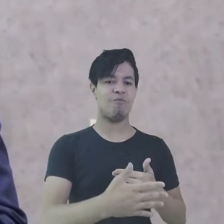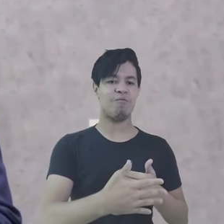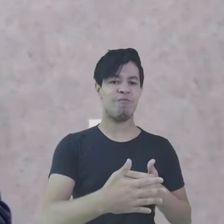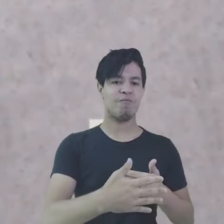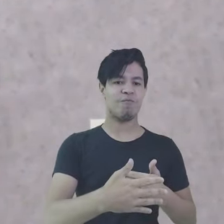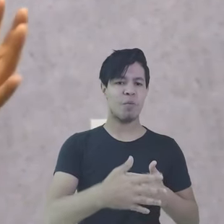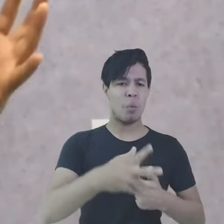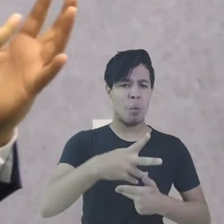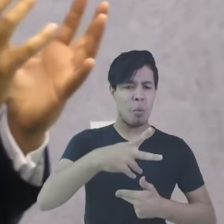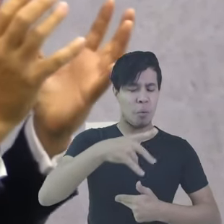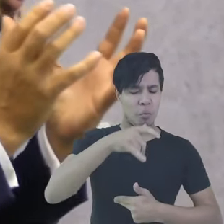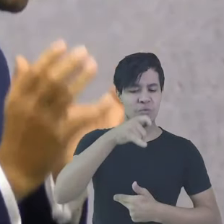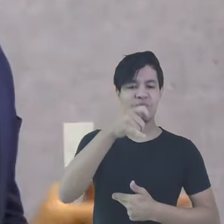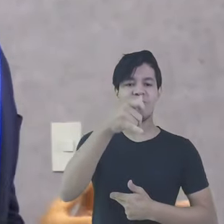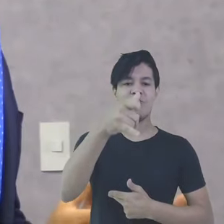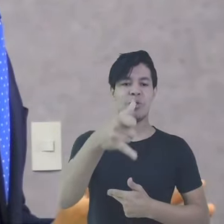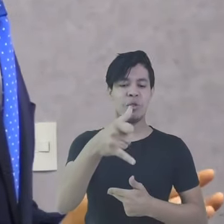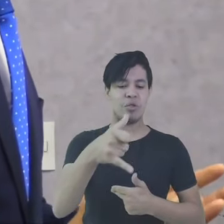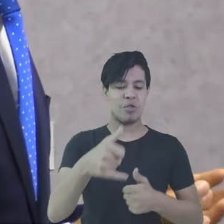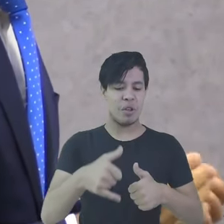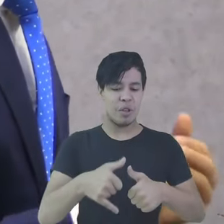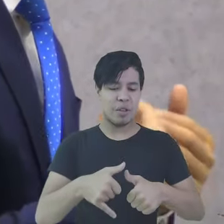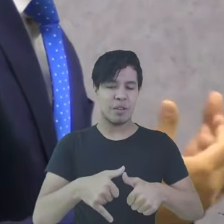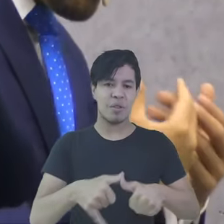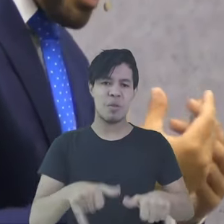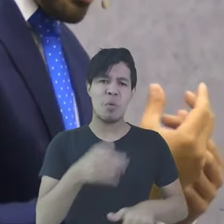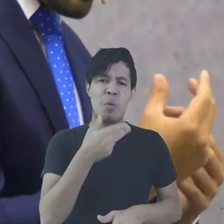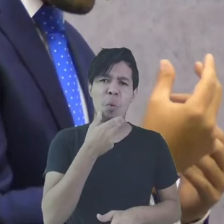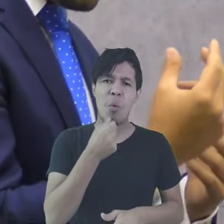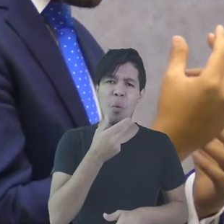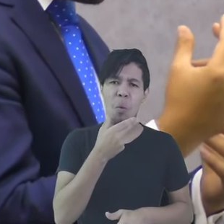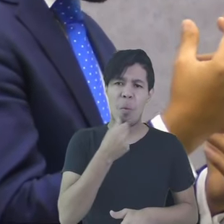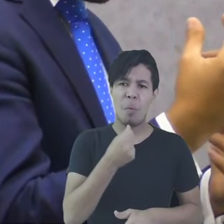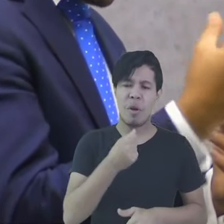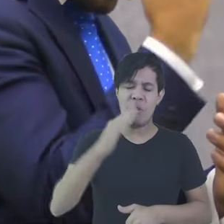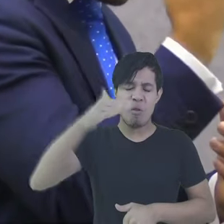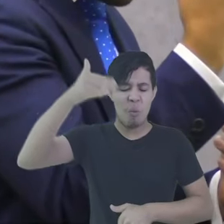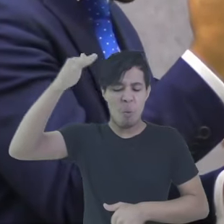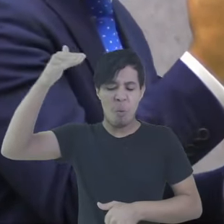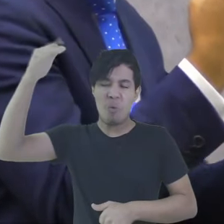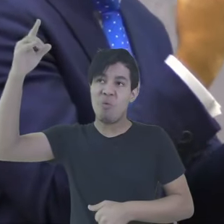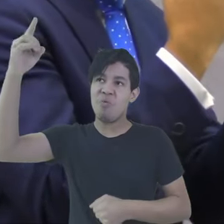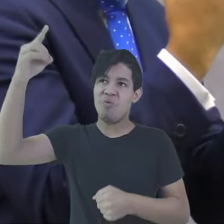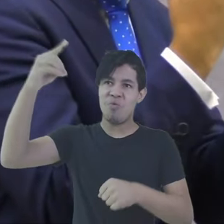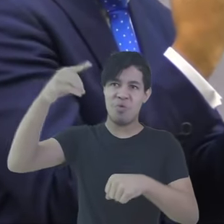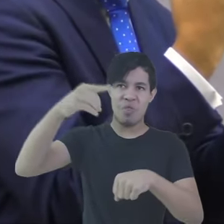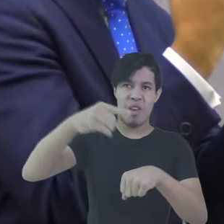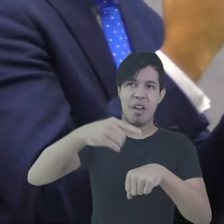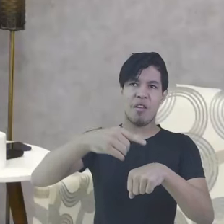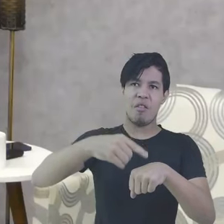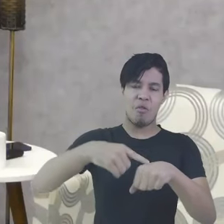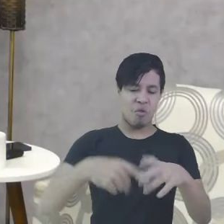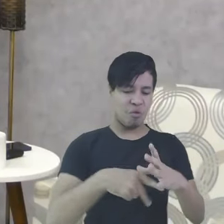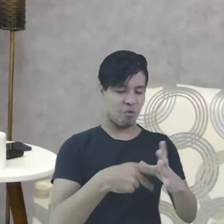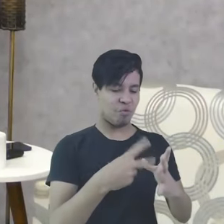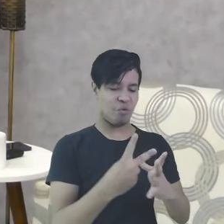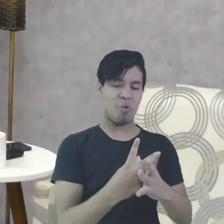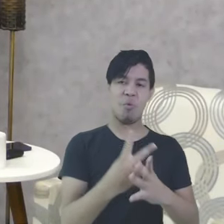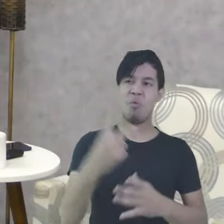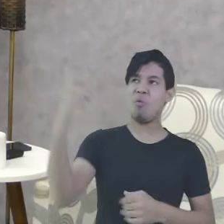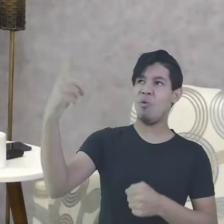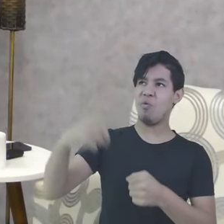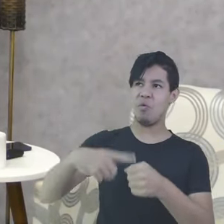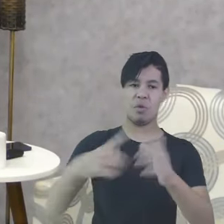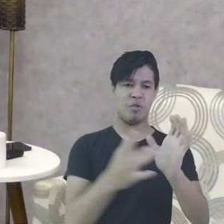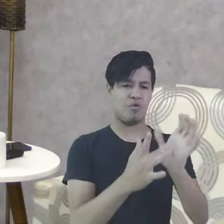diz que este ancião de dias, quando ele vier, a segunda vinda de Jesus será a primeira vinda do Pai. Agora, olha aqui para